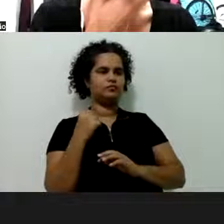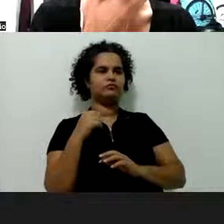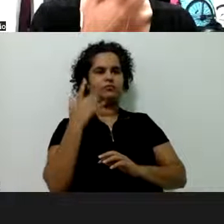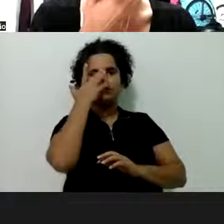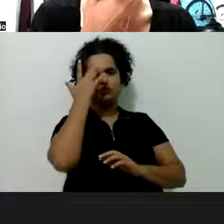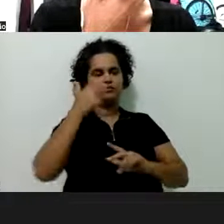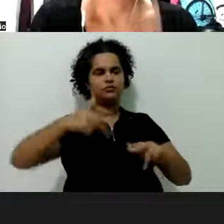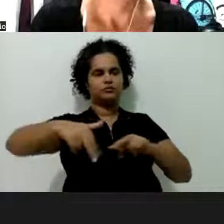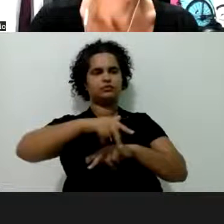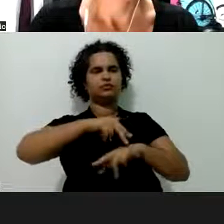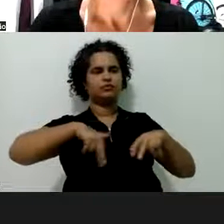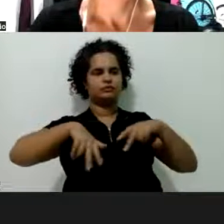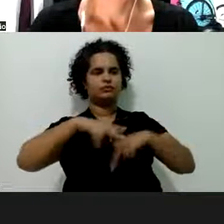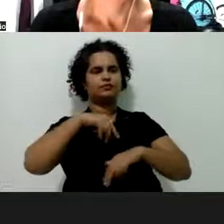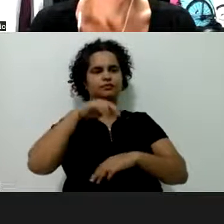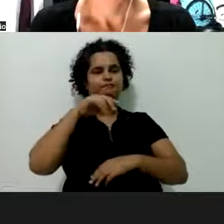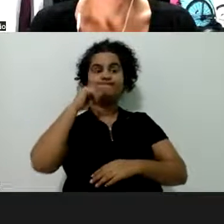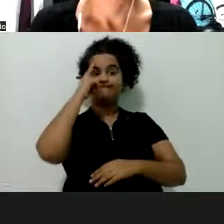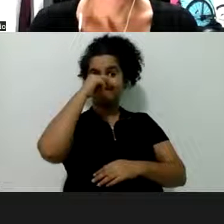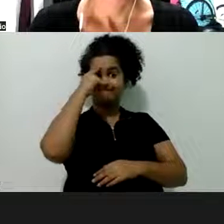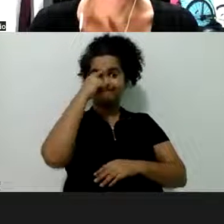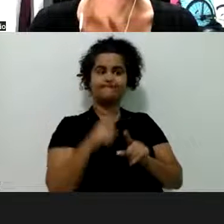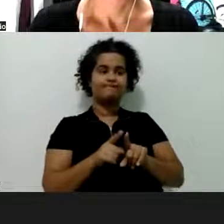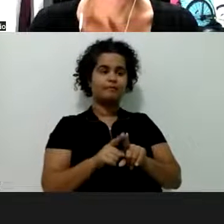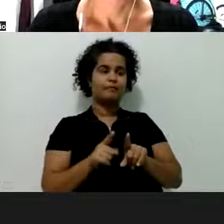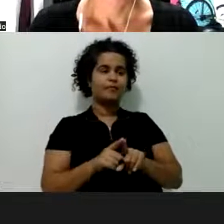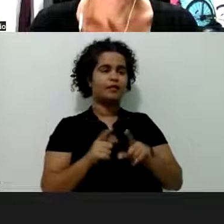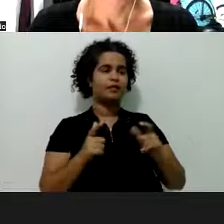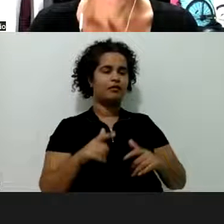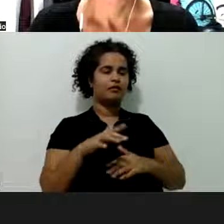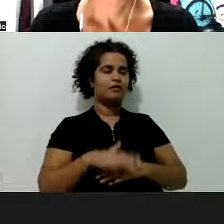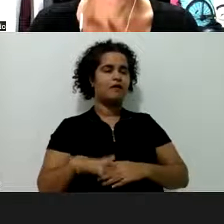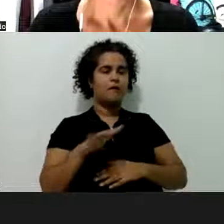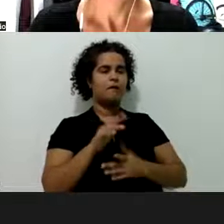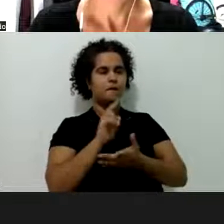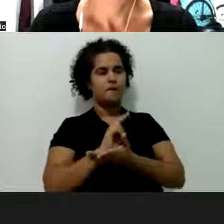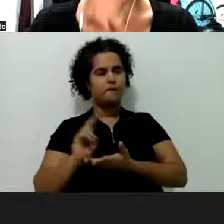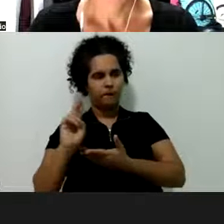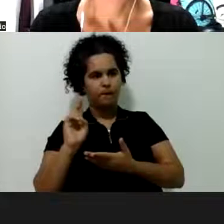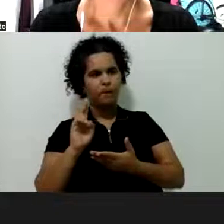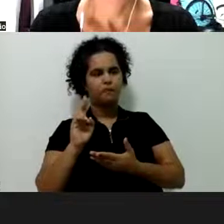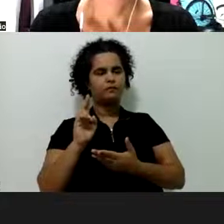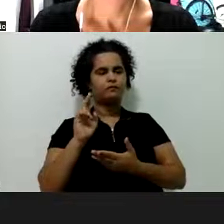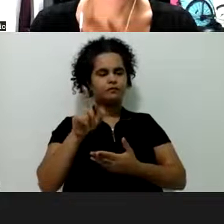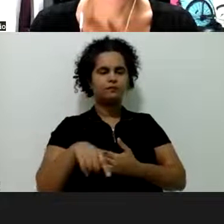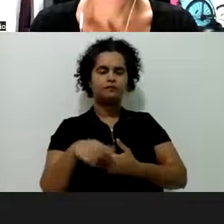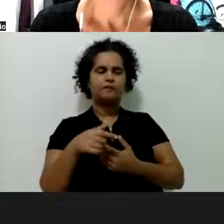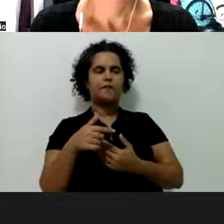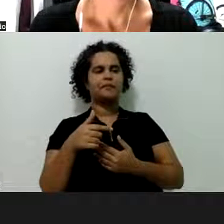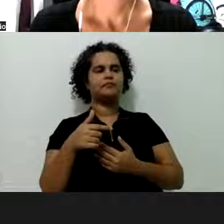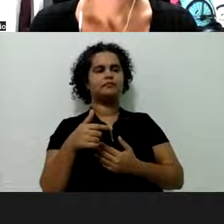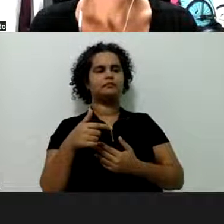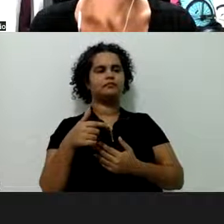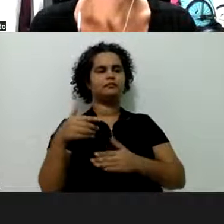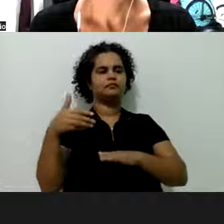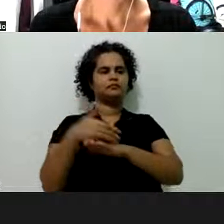por ser centro também, mas ali nós temos uma área que é totalmente assim de universidades, então há um fluxo de universitários